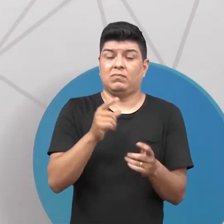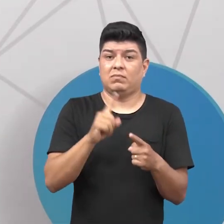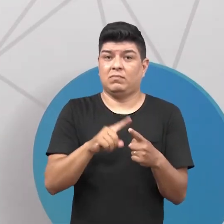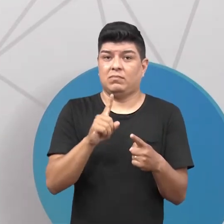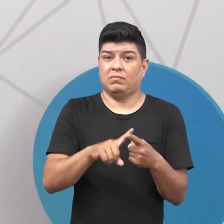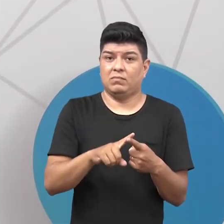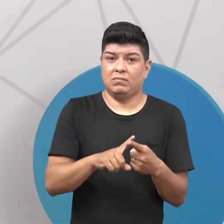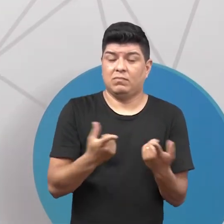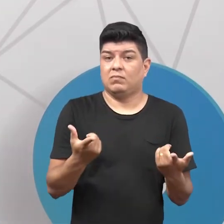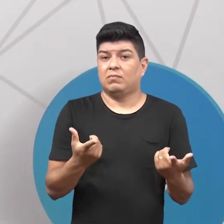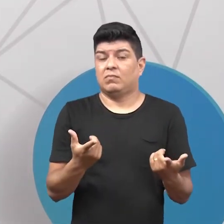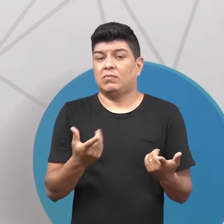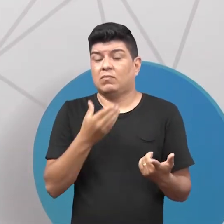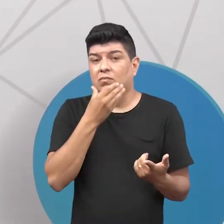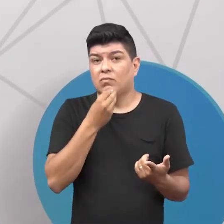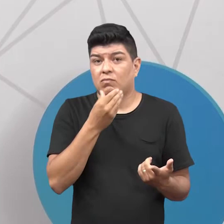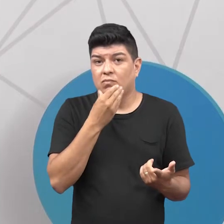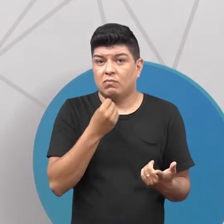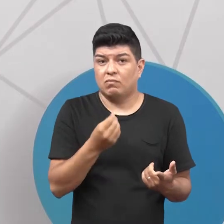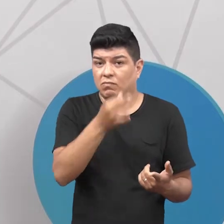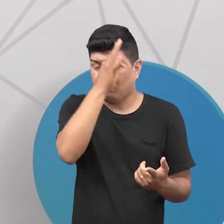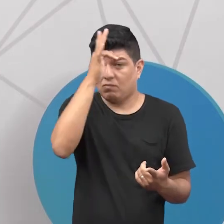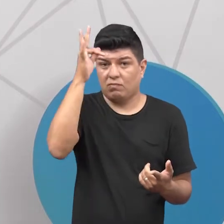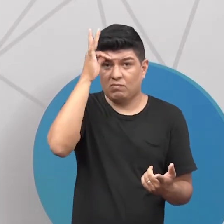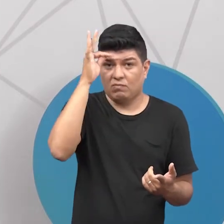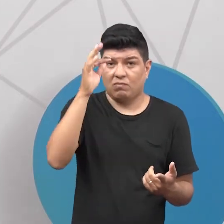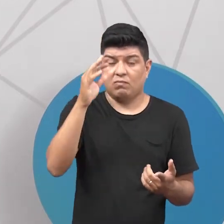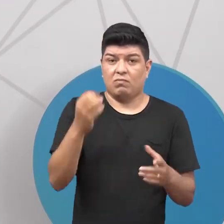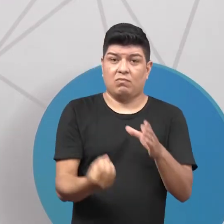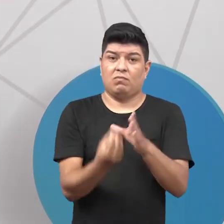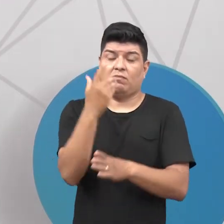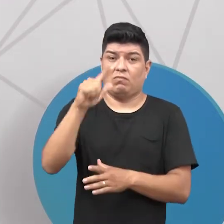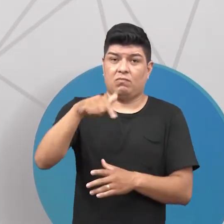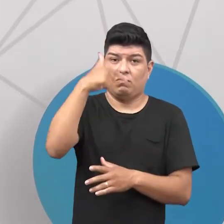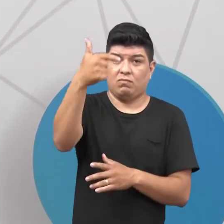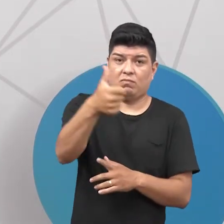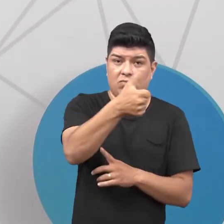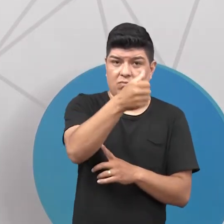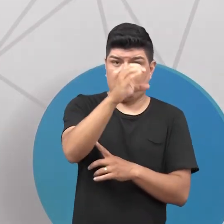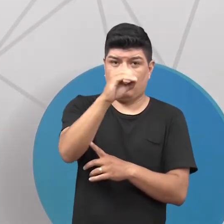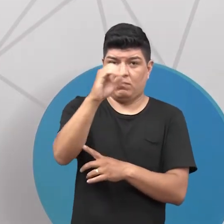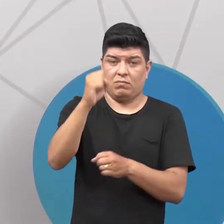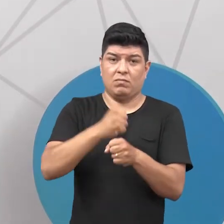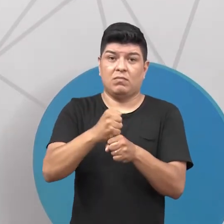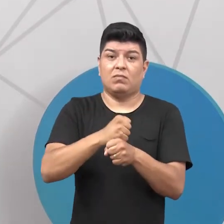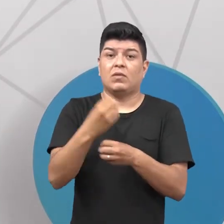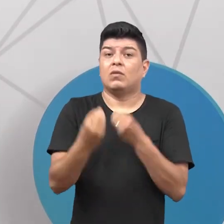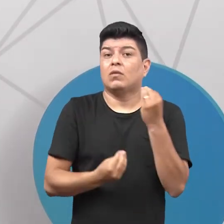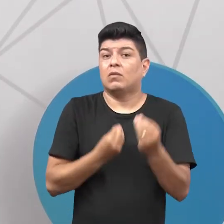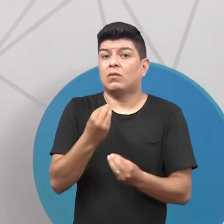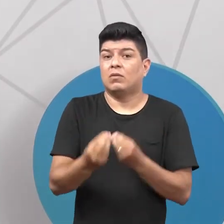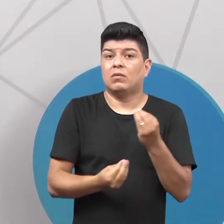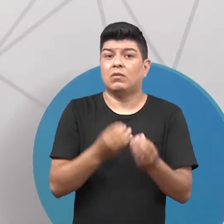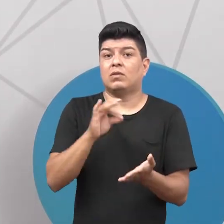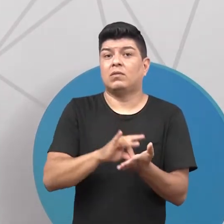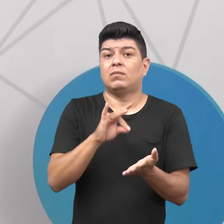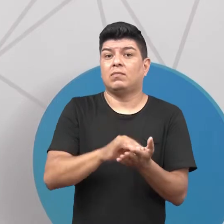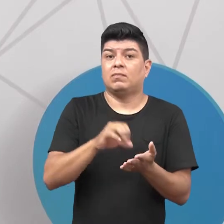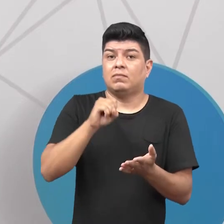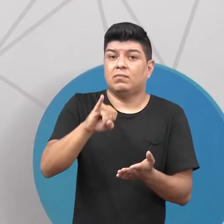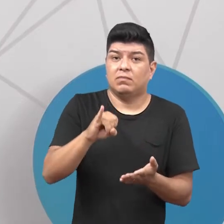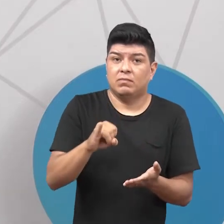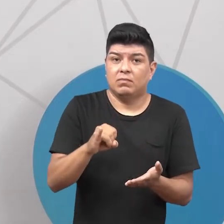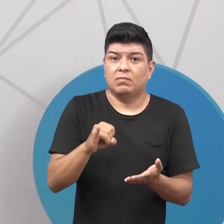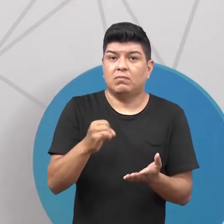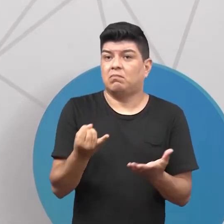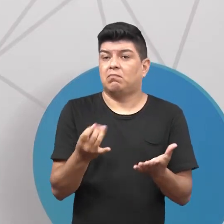tinha inventado a lógica. Então isso veio mais de 100 anos depois. Então como é que a gente quer ter uma narrativa que tenha lógica se nem a lógica